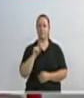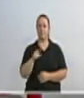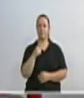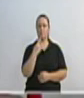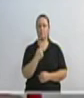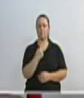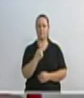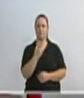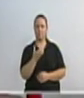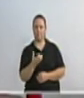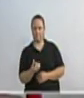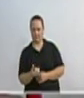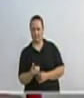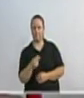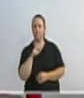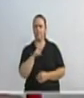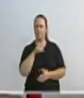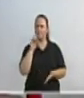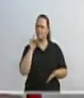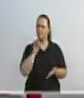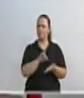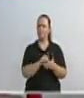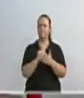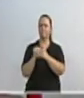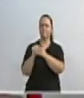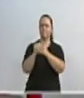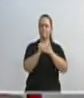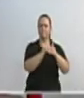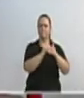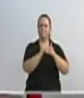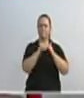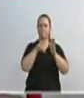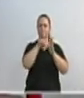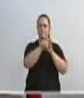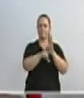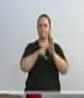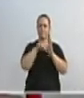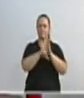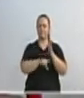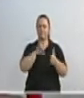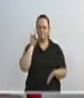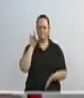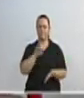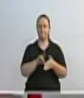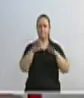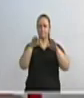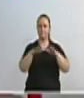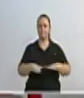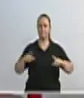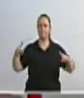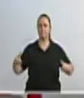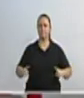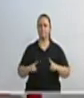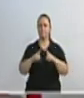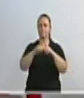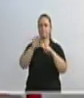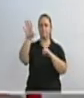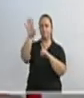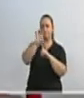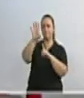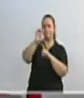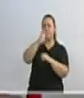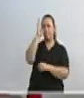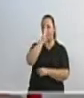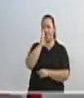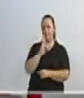13.116, que determina e unifica a legislação para a instalação de antenas no Brasil inteiro, para acabar com aquela